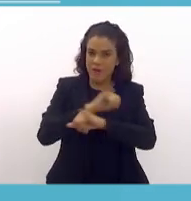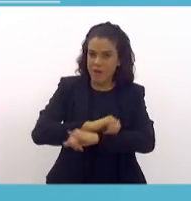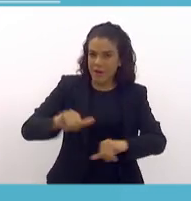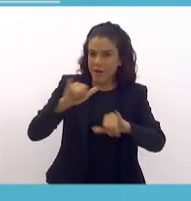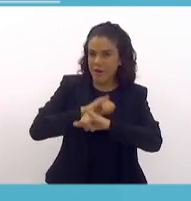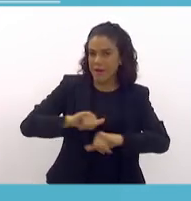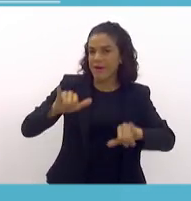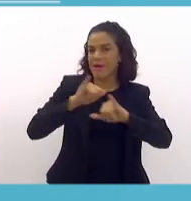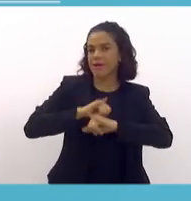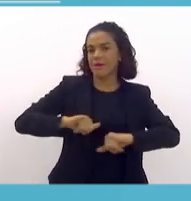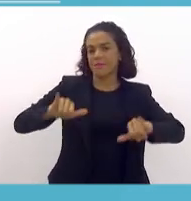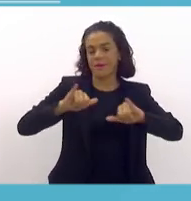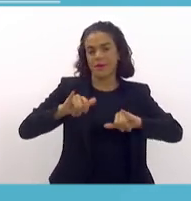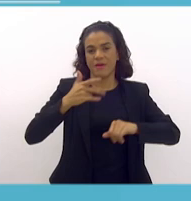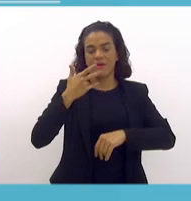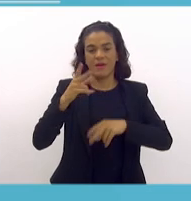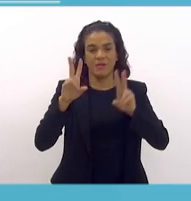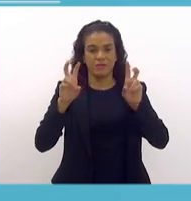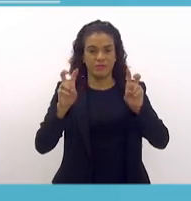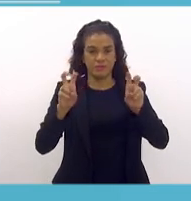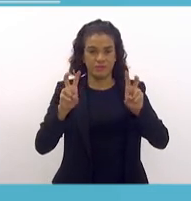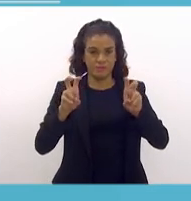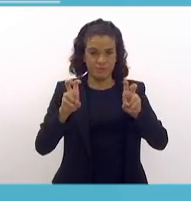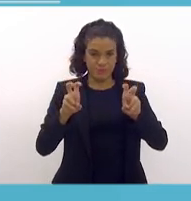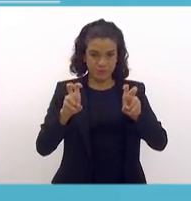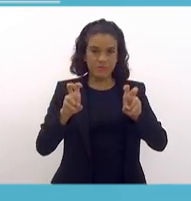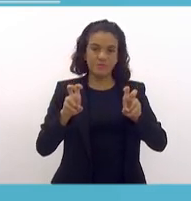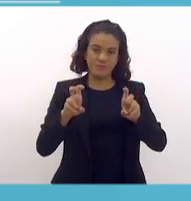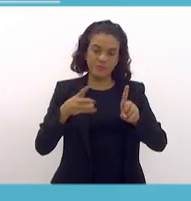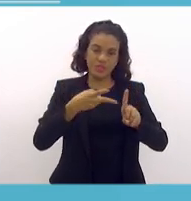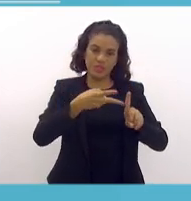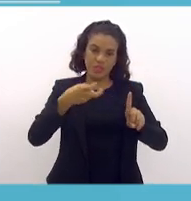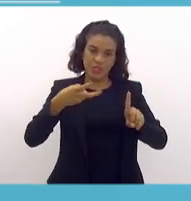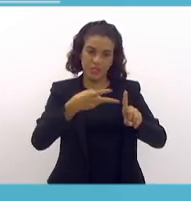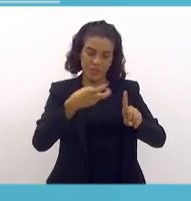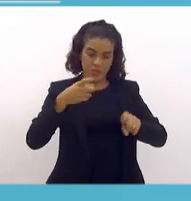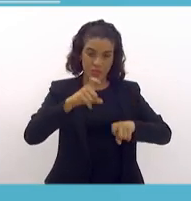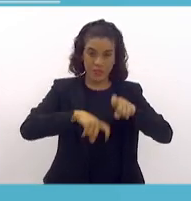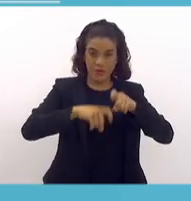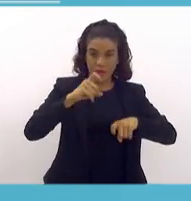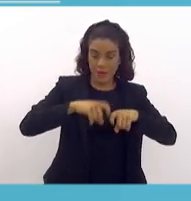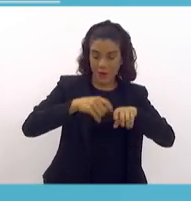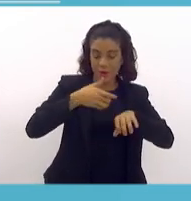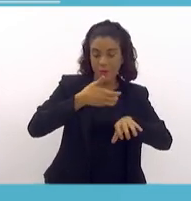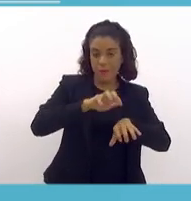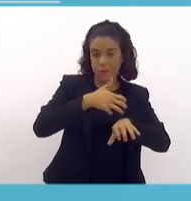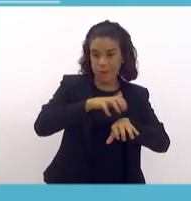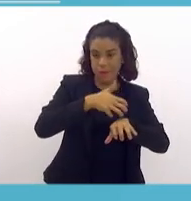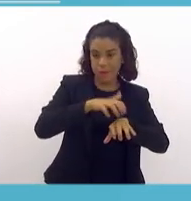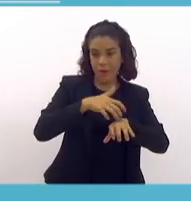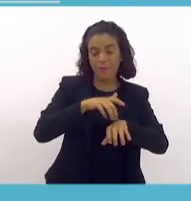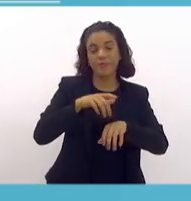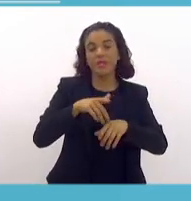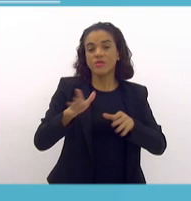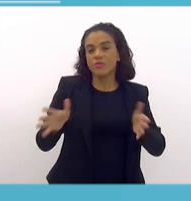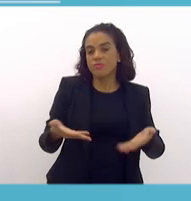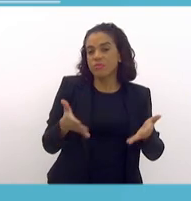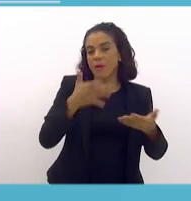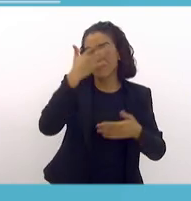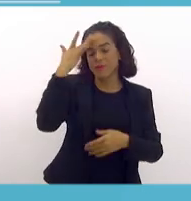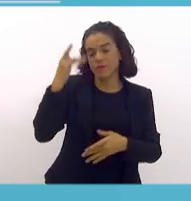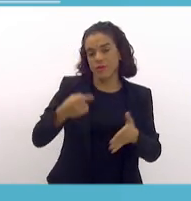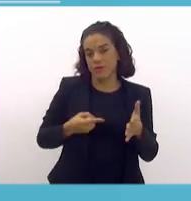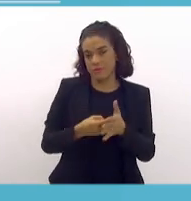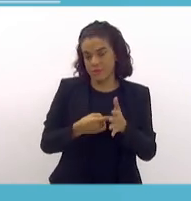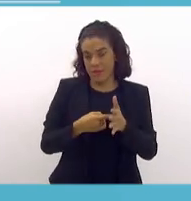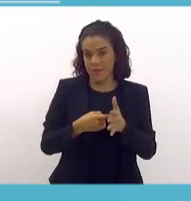grande, uma campanha para falar só sobre sextorção. Isso também pode ter levado mais pessoas a denunciarem. O que quer